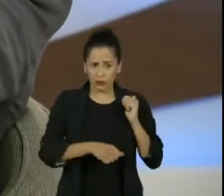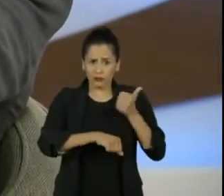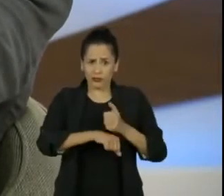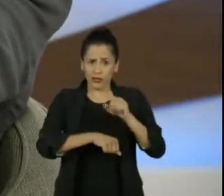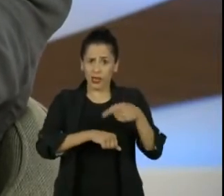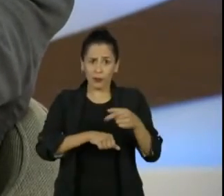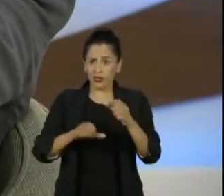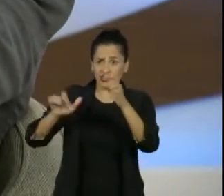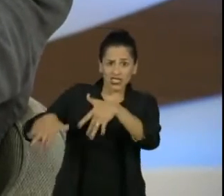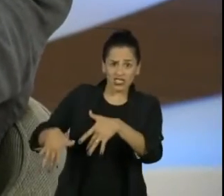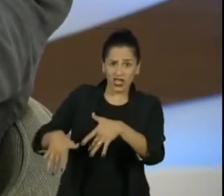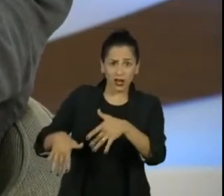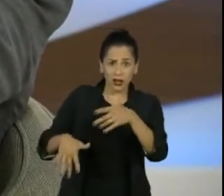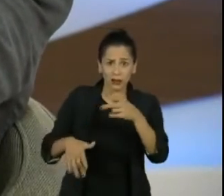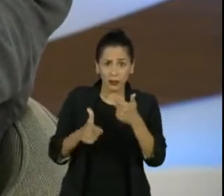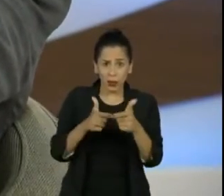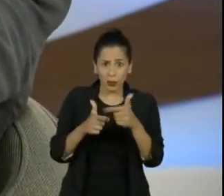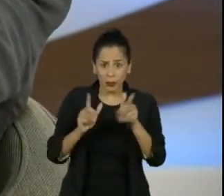importa quem seja o prefeito.